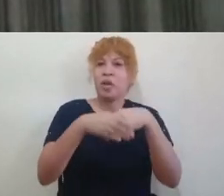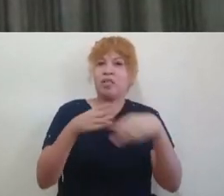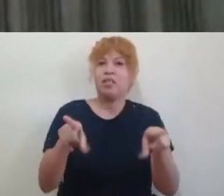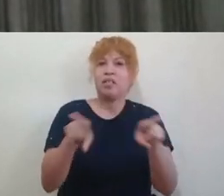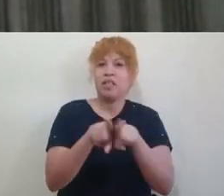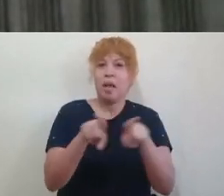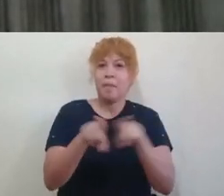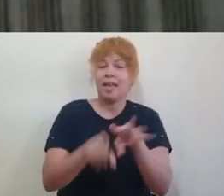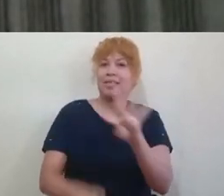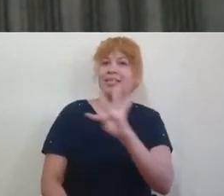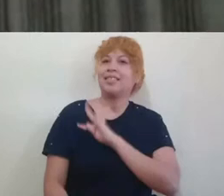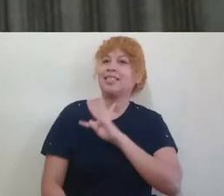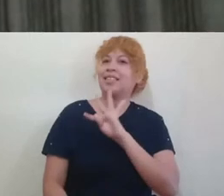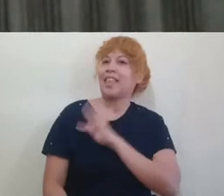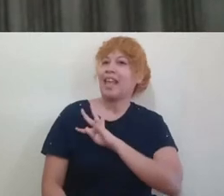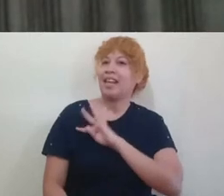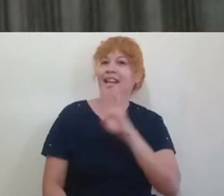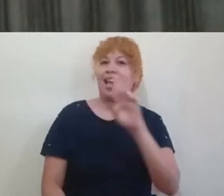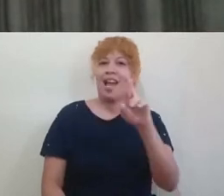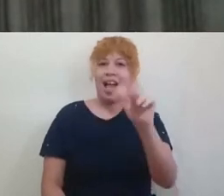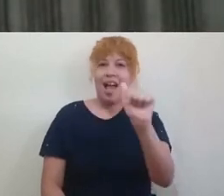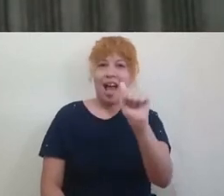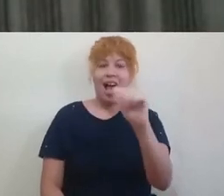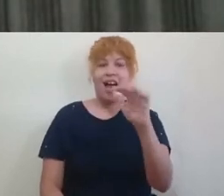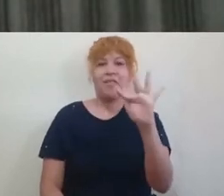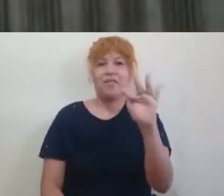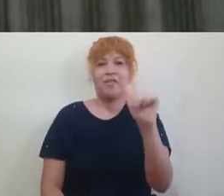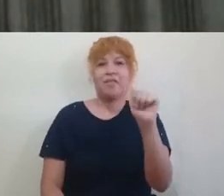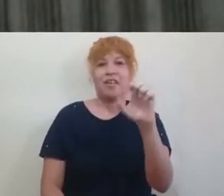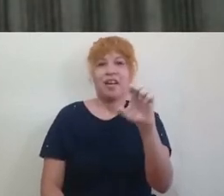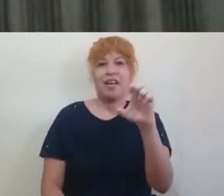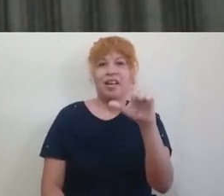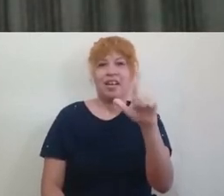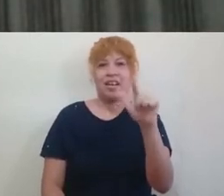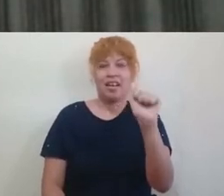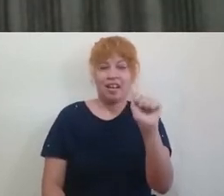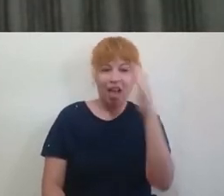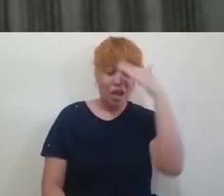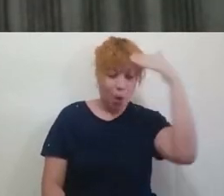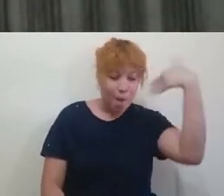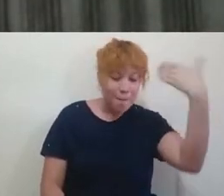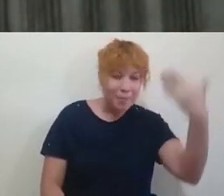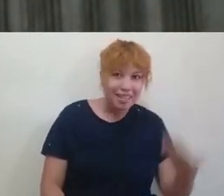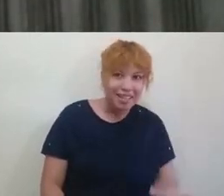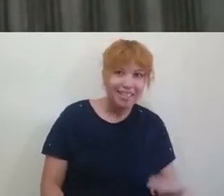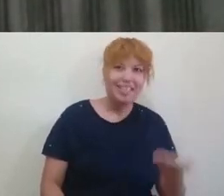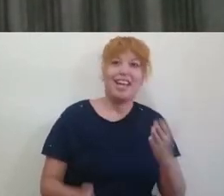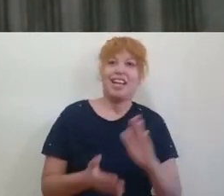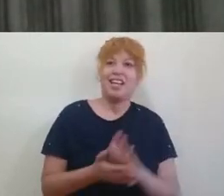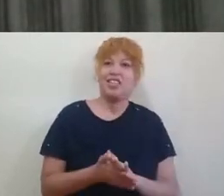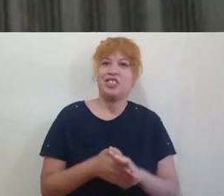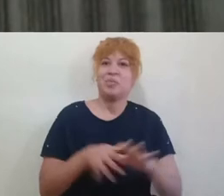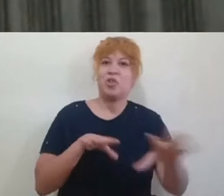formando Antônio Douglas Ferreira da Silva, do curso de Licenciatura em Física, da Unidade Acadêmica de Educação à